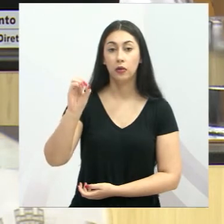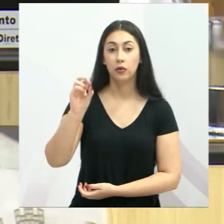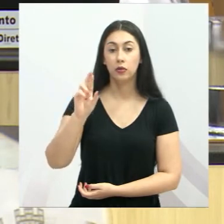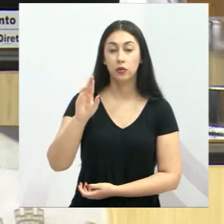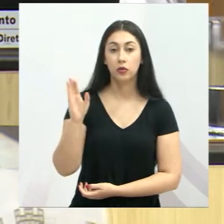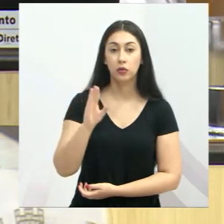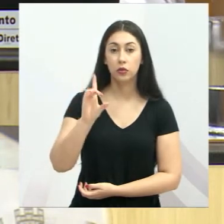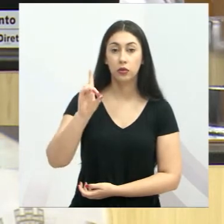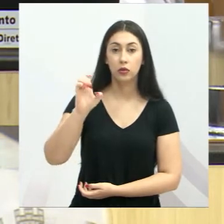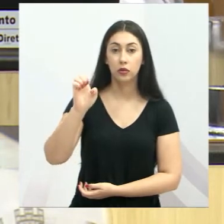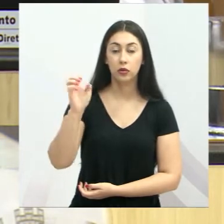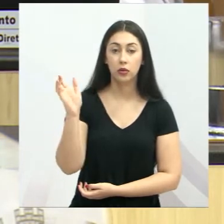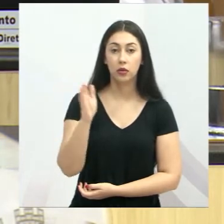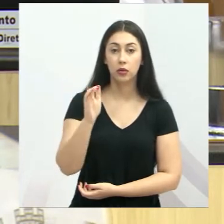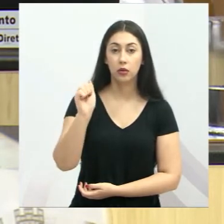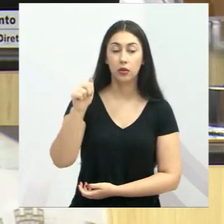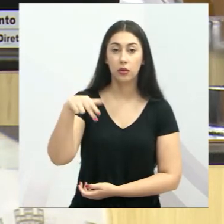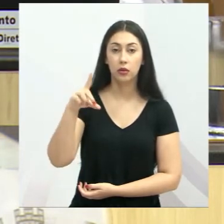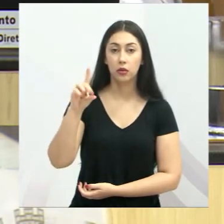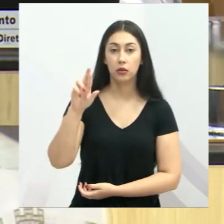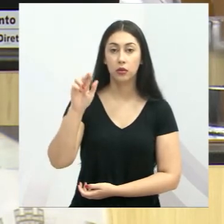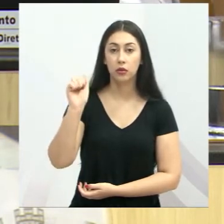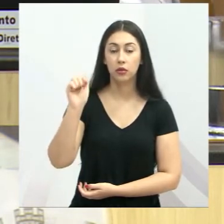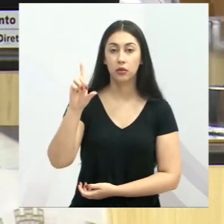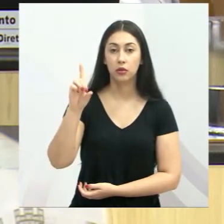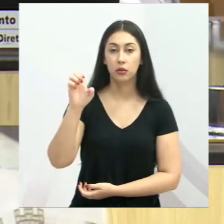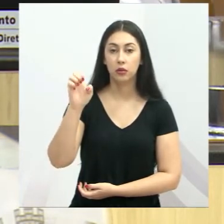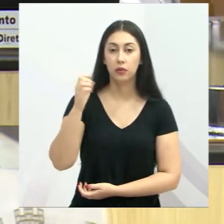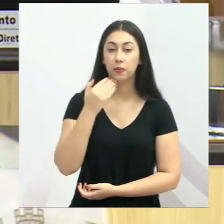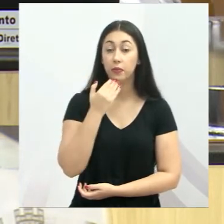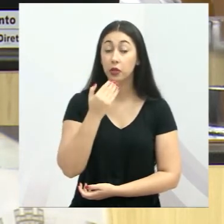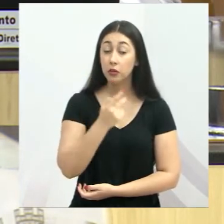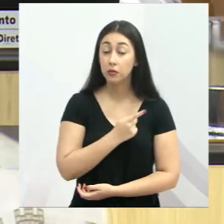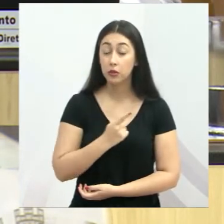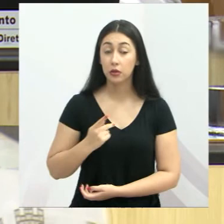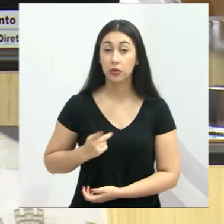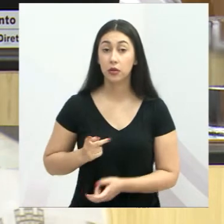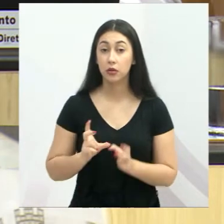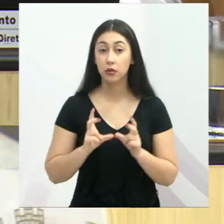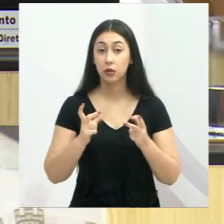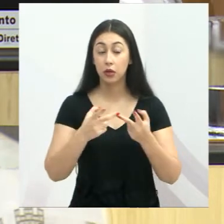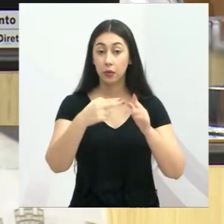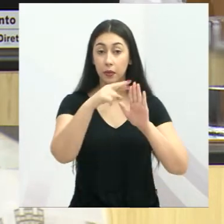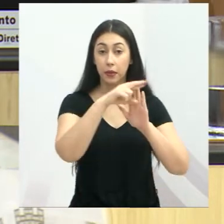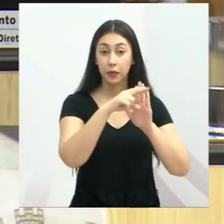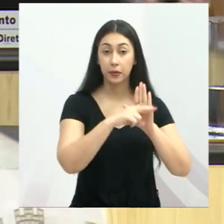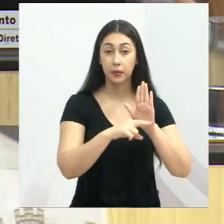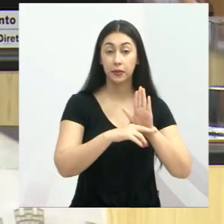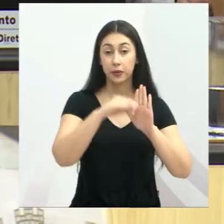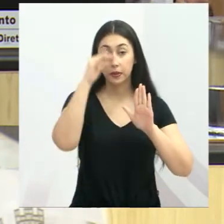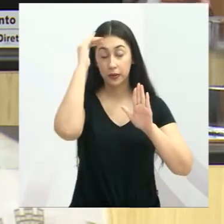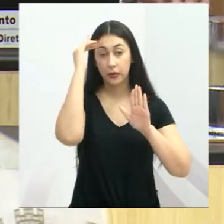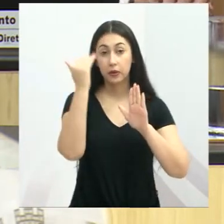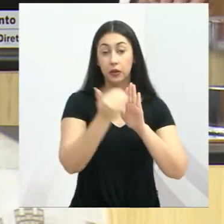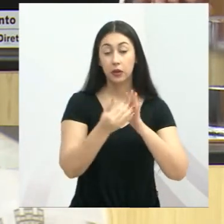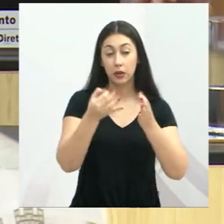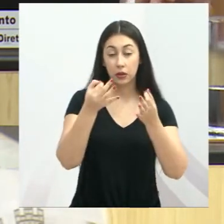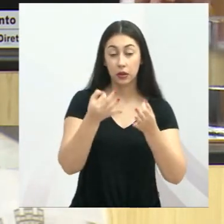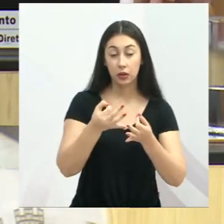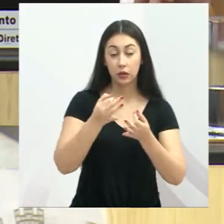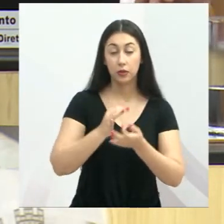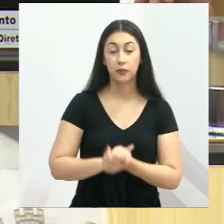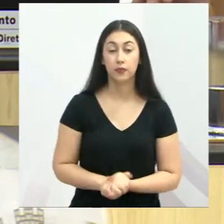ao excelentíssimo senhor presidente dessa casa, ouvido e aprovado pelo egrégio plenário, cumpridas as formalidades